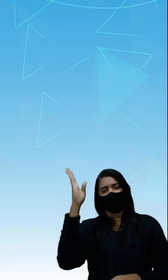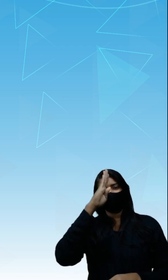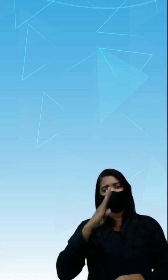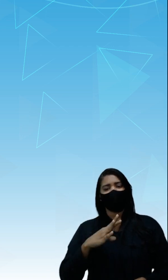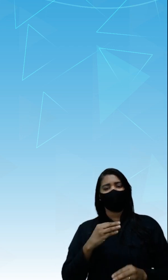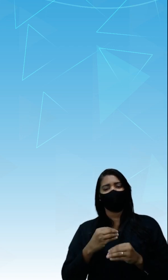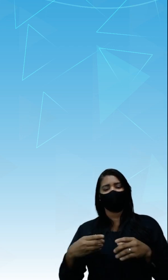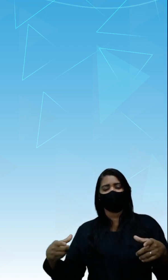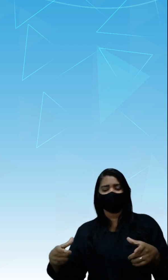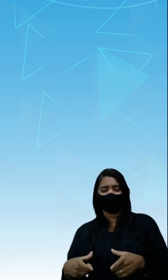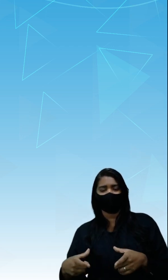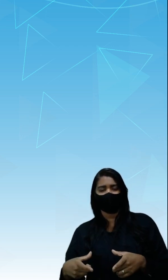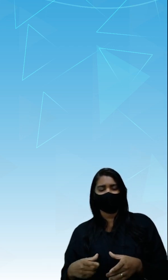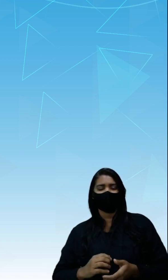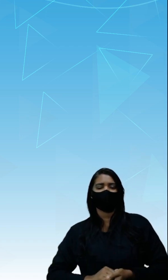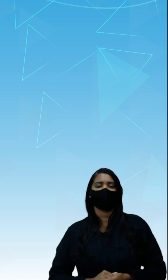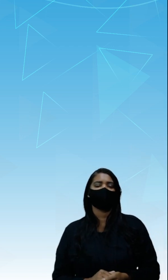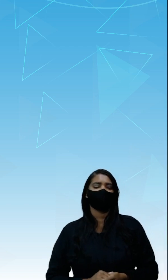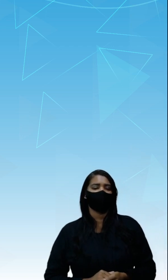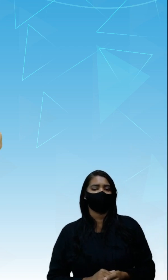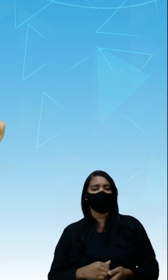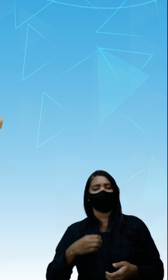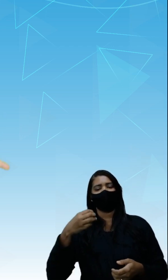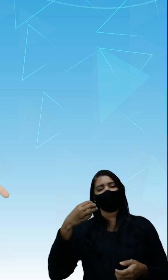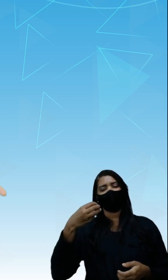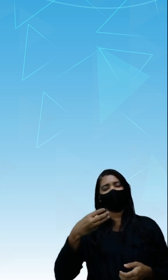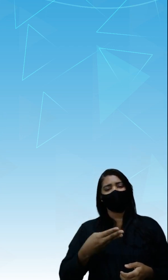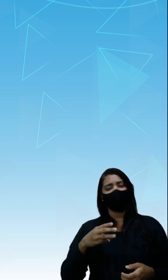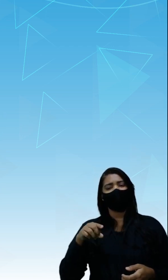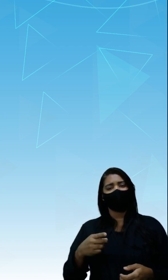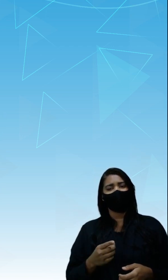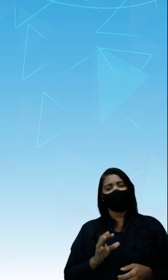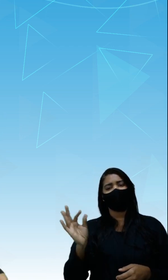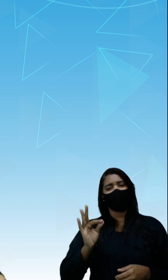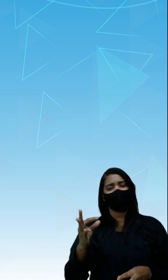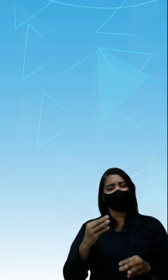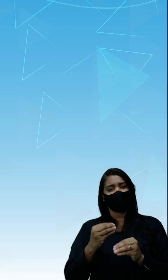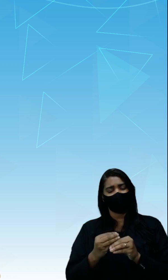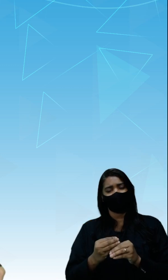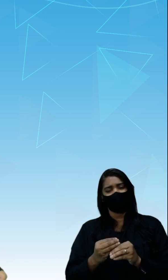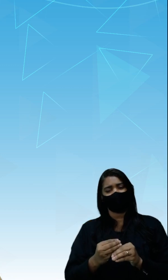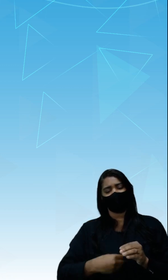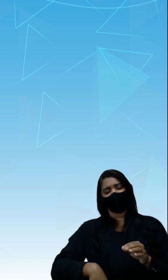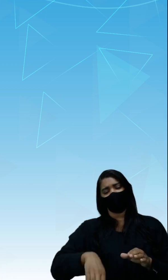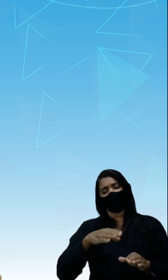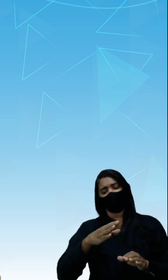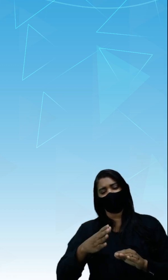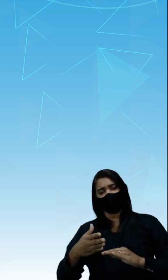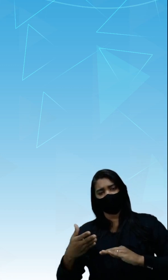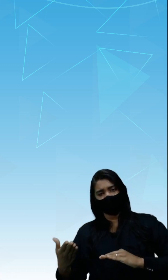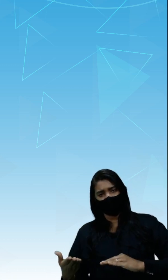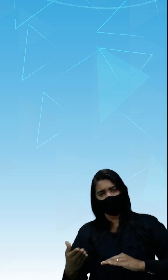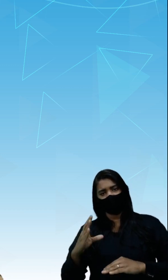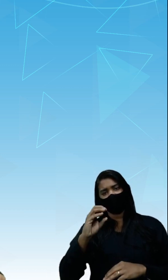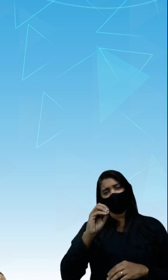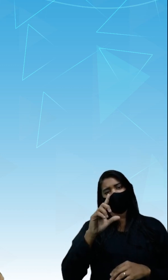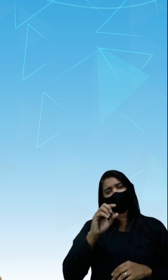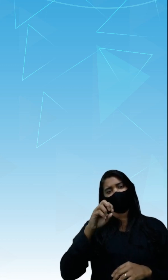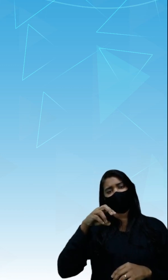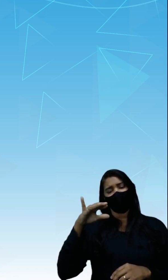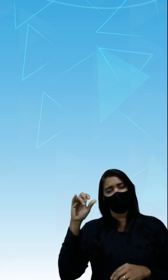de pequeno número de chineses, 3 mil durante o período colonial. No entanto, a